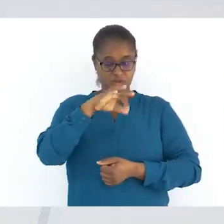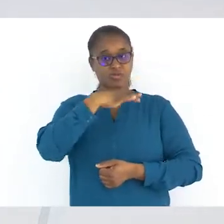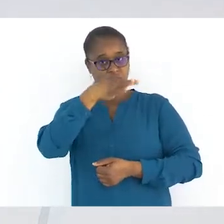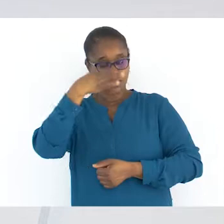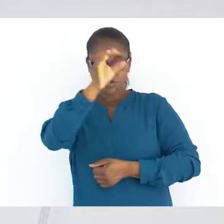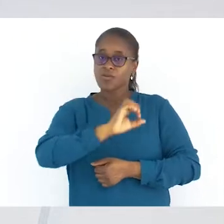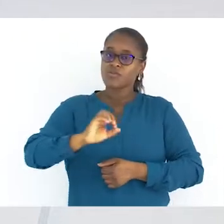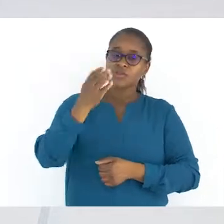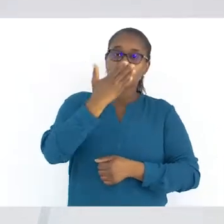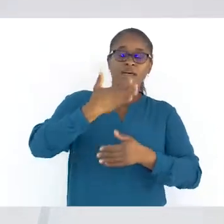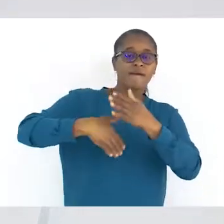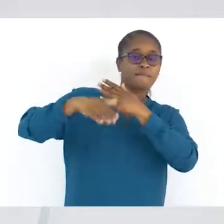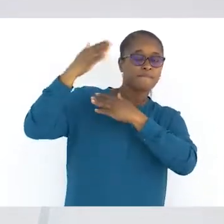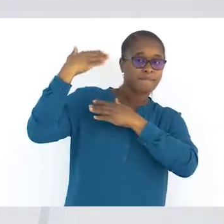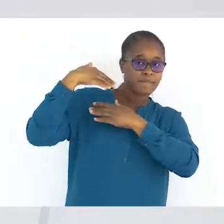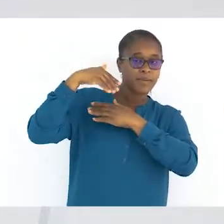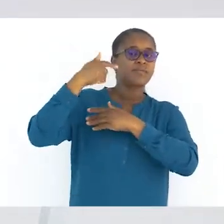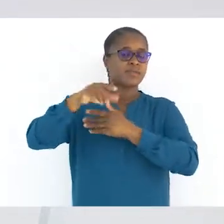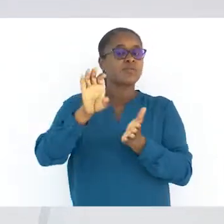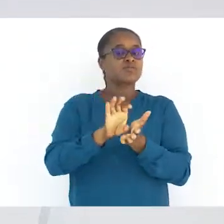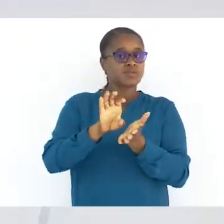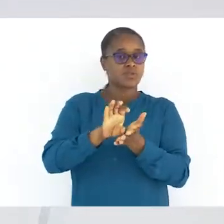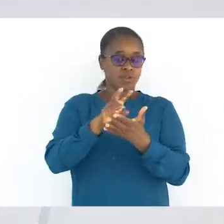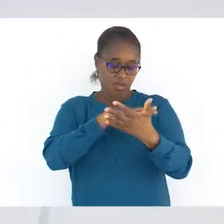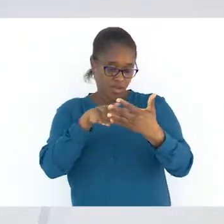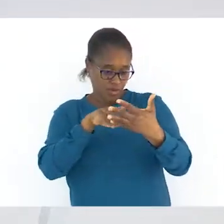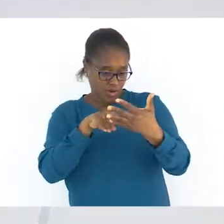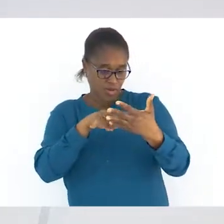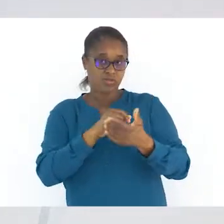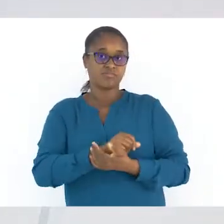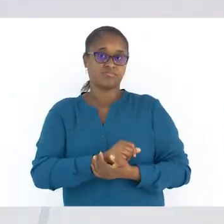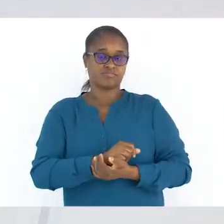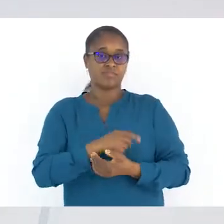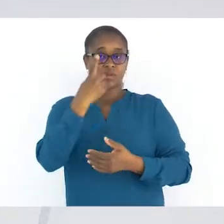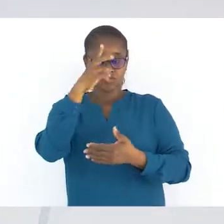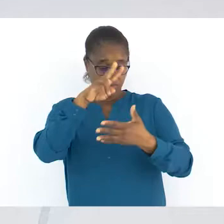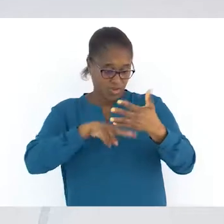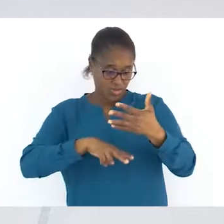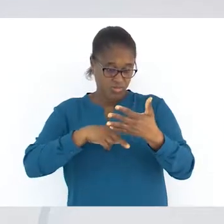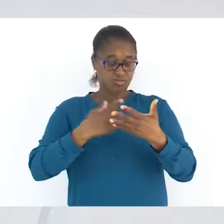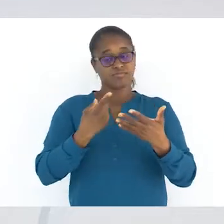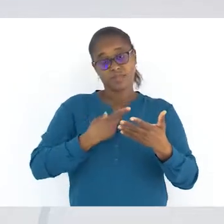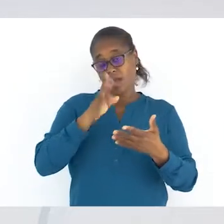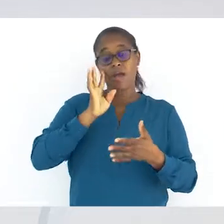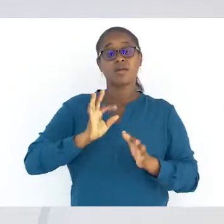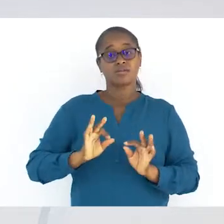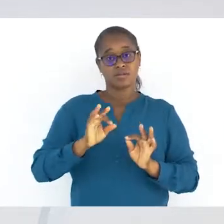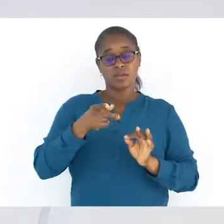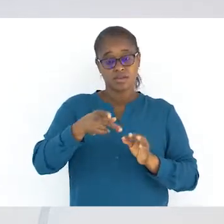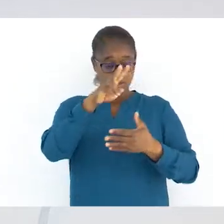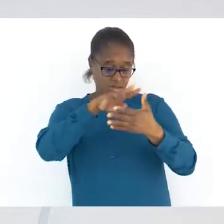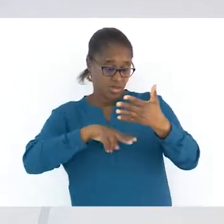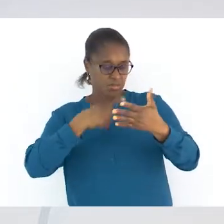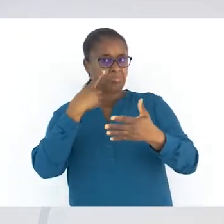anteriores, temos que ter um dicionário ao lermos um texto. Sendo assim, este texto, ao que parece,